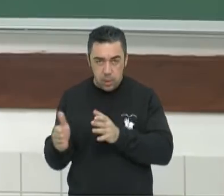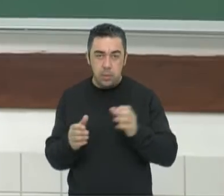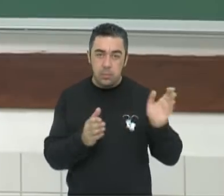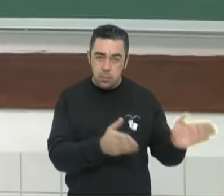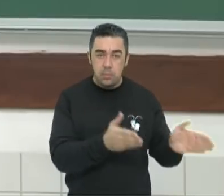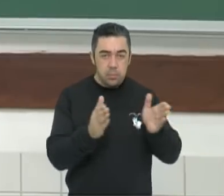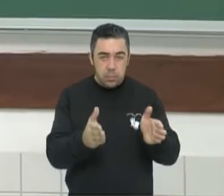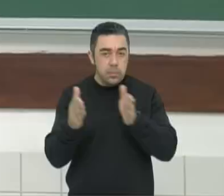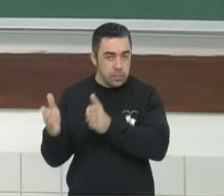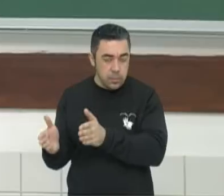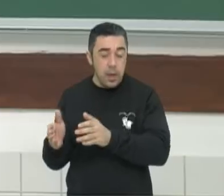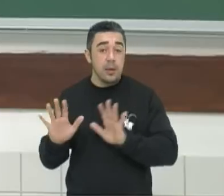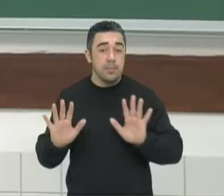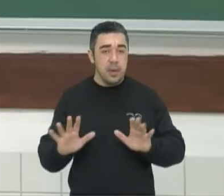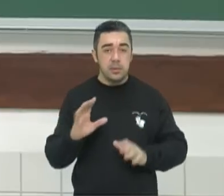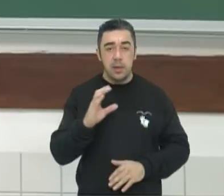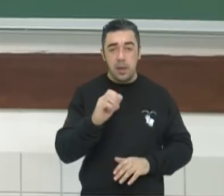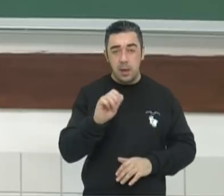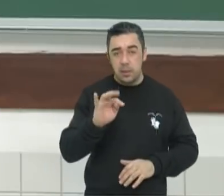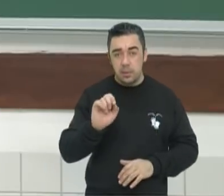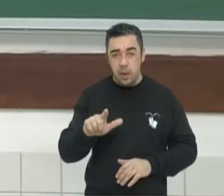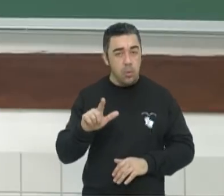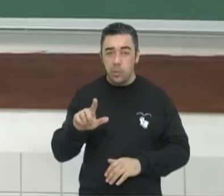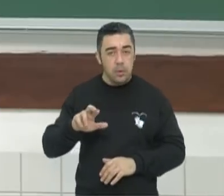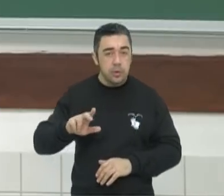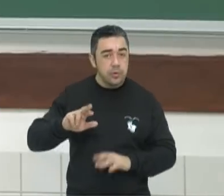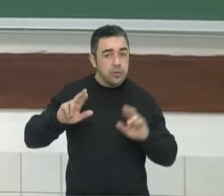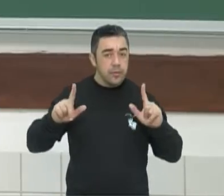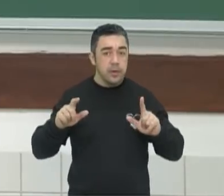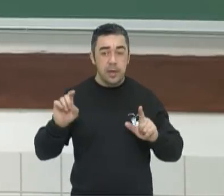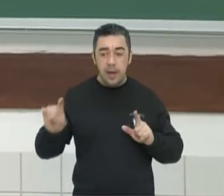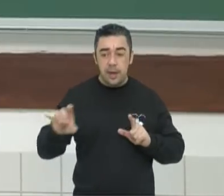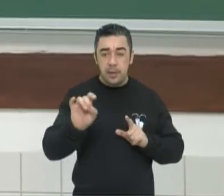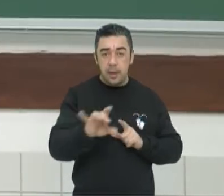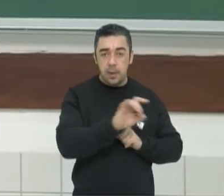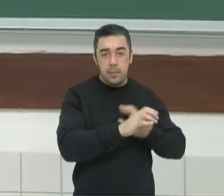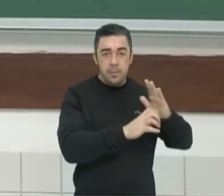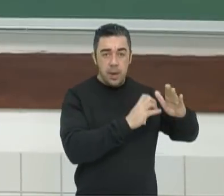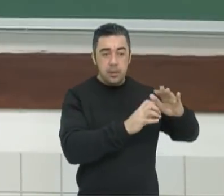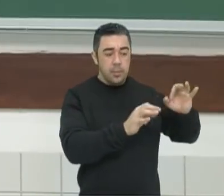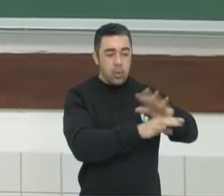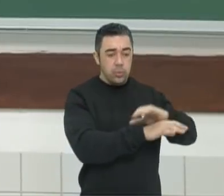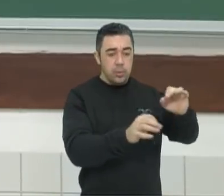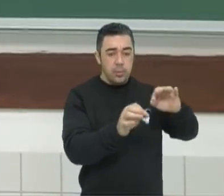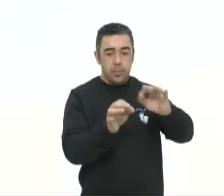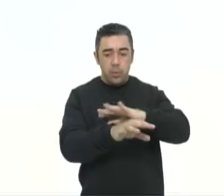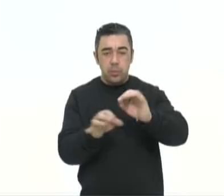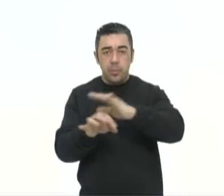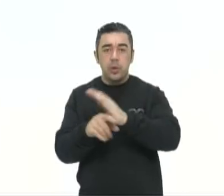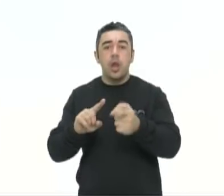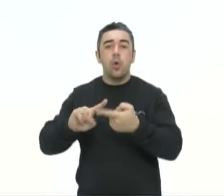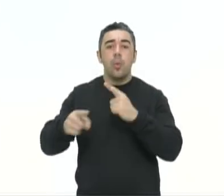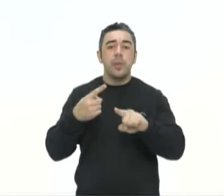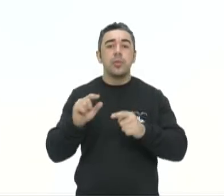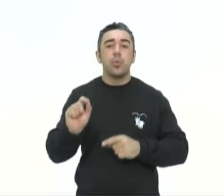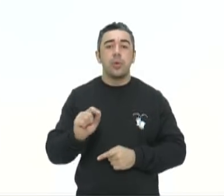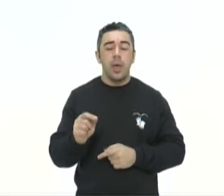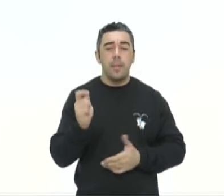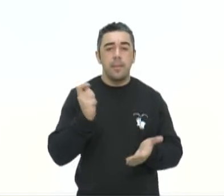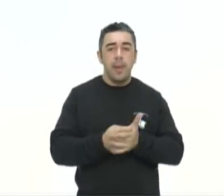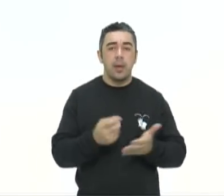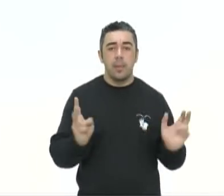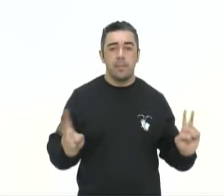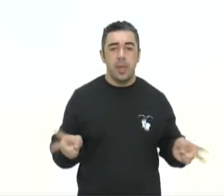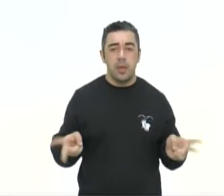cada empresa ela tem o seu próprio processo de produção, porém elas combinam o preço, ou seja, dividem o mesmo mercado e